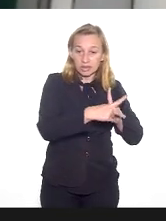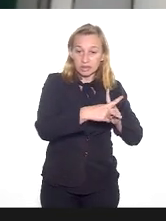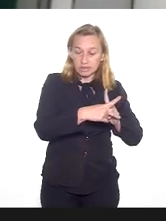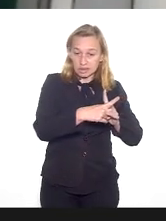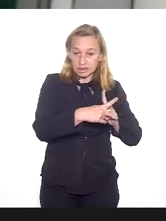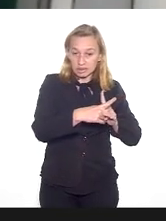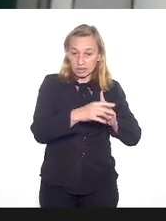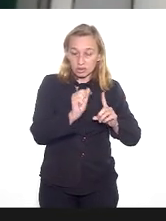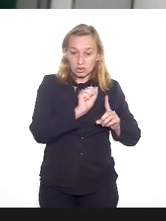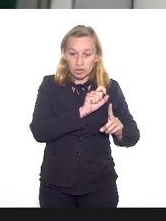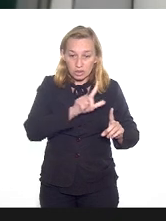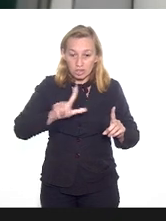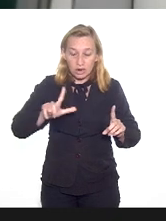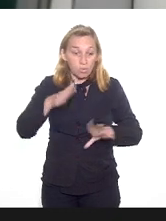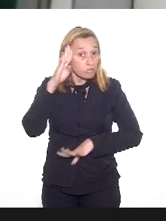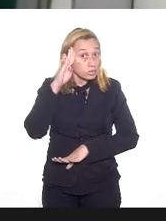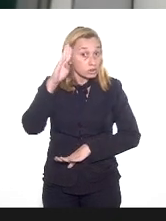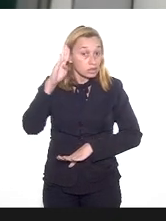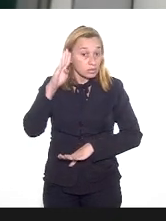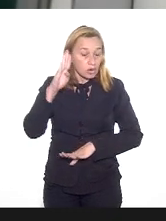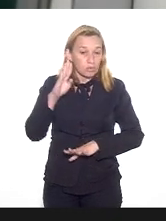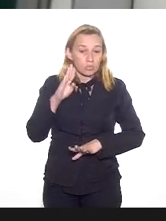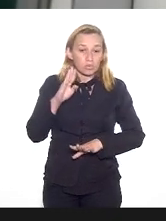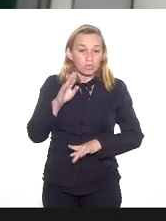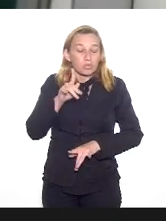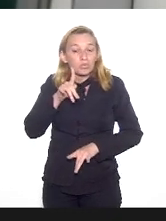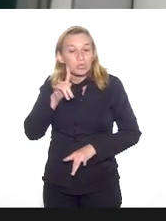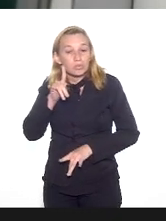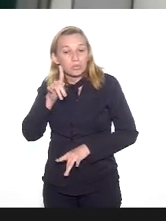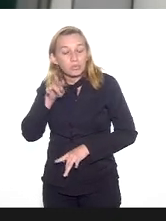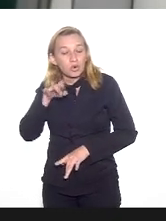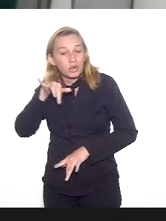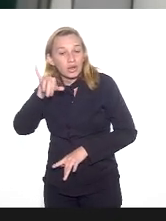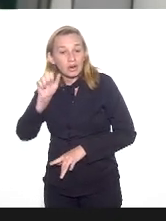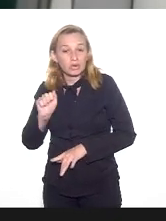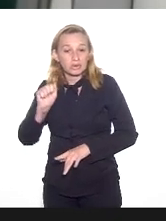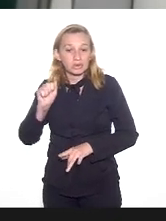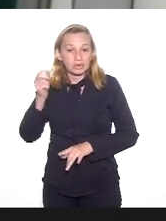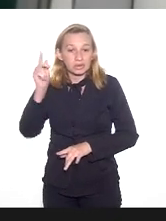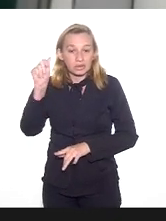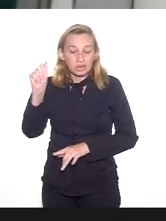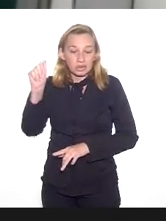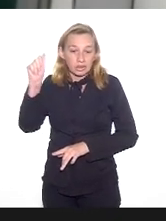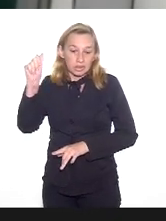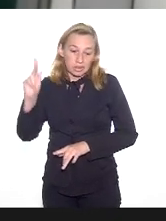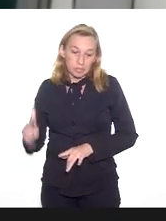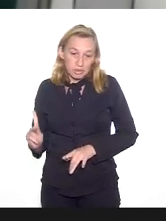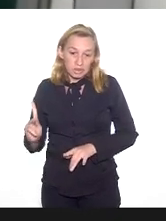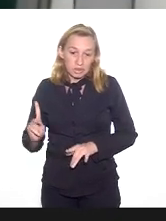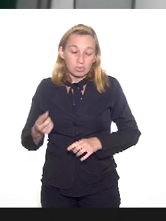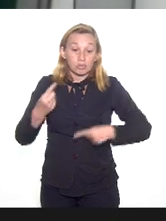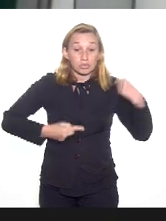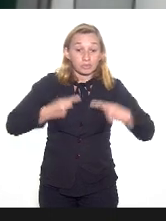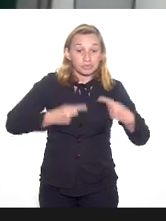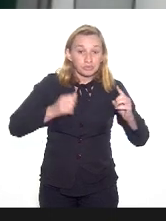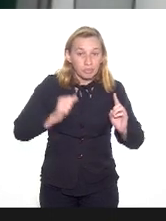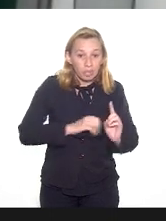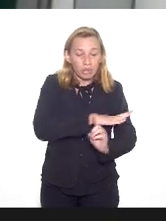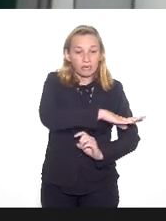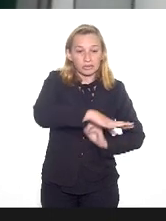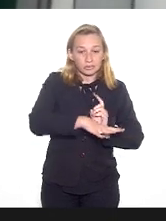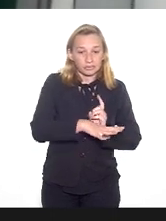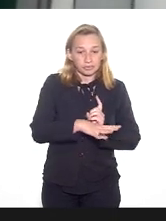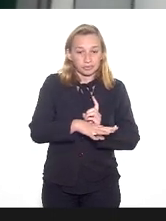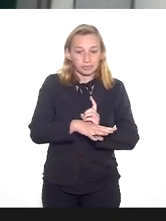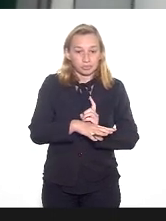talvez seja o principal programa, que a aposentadoria talvez seja a principal política social de um